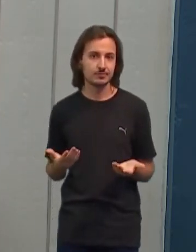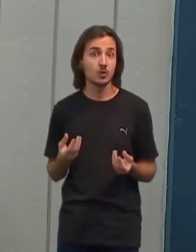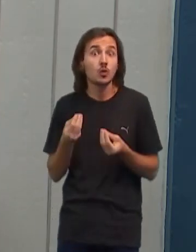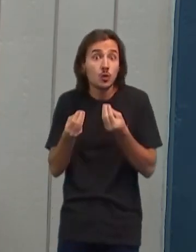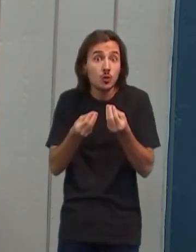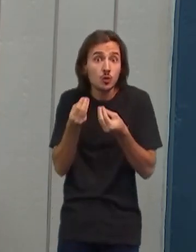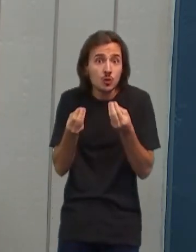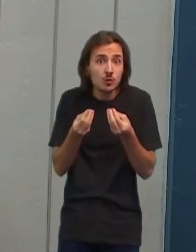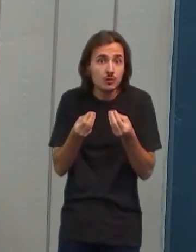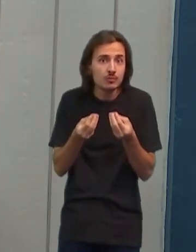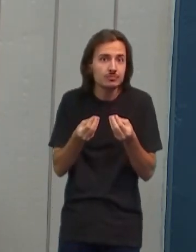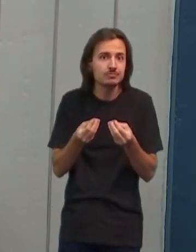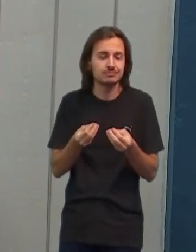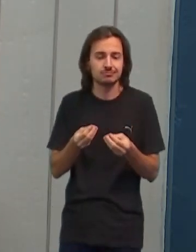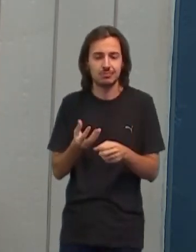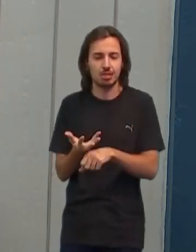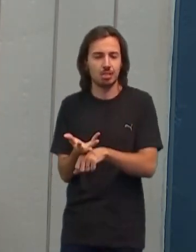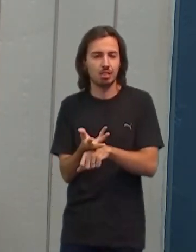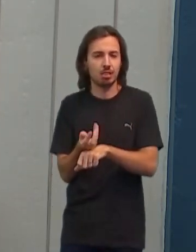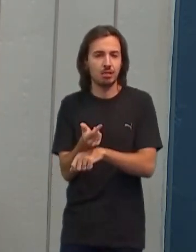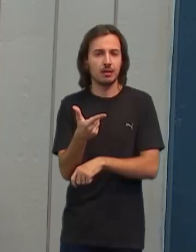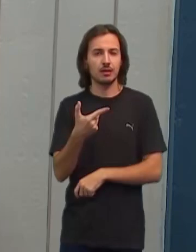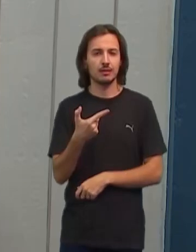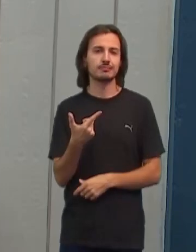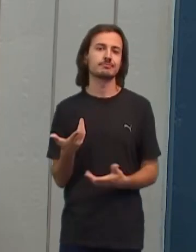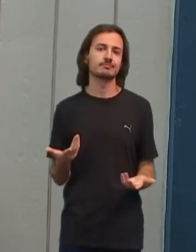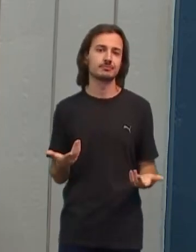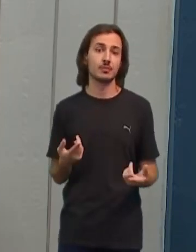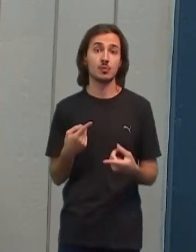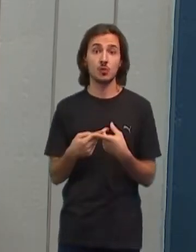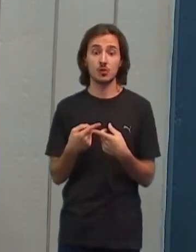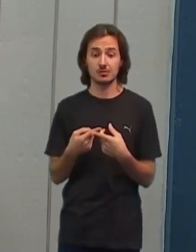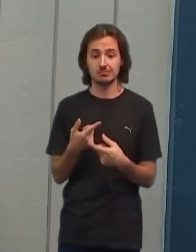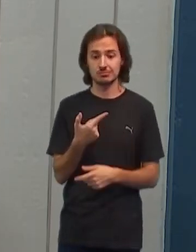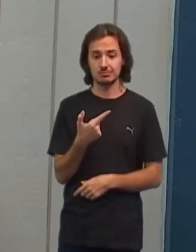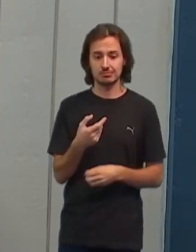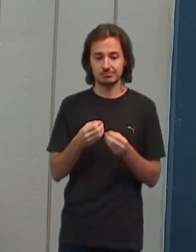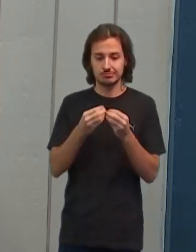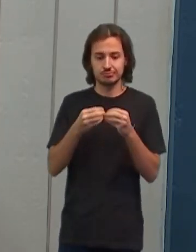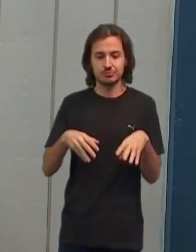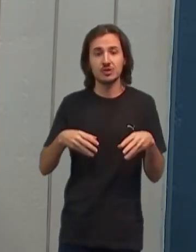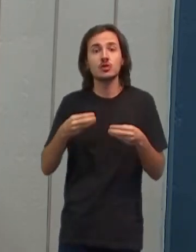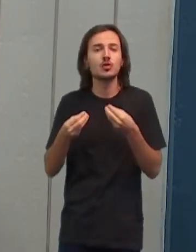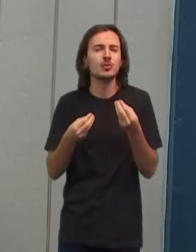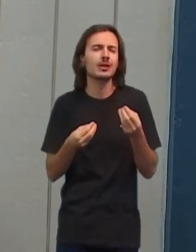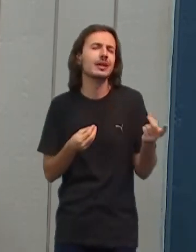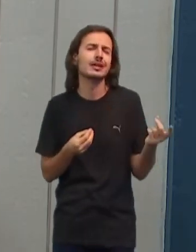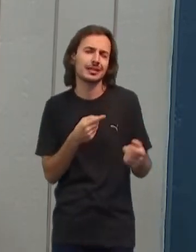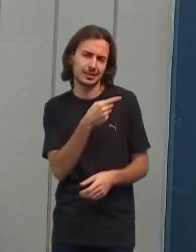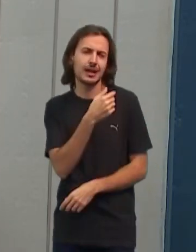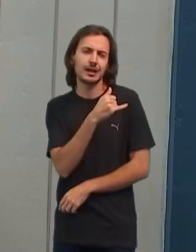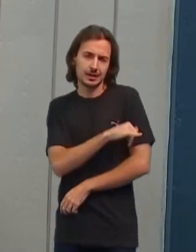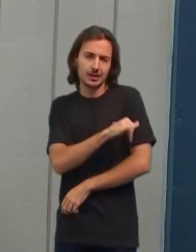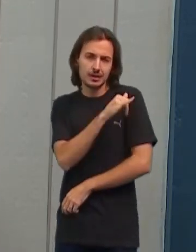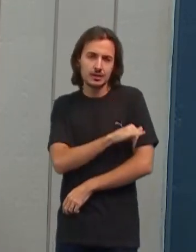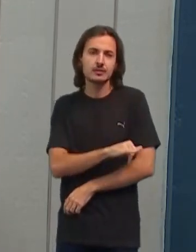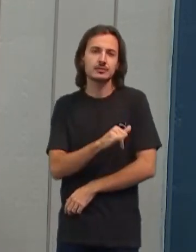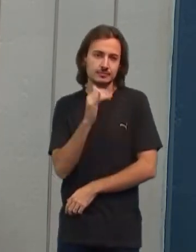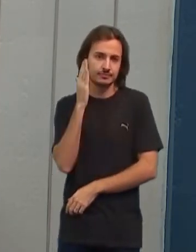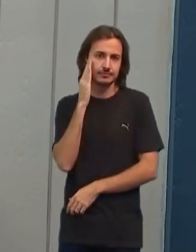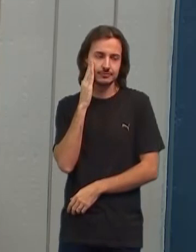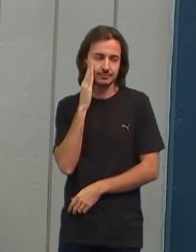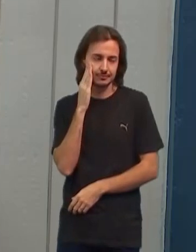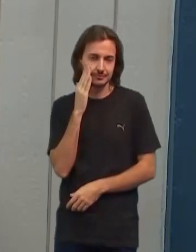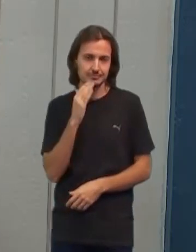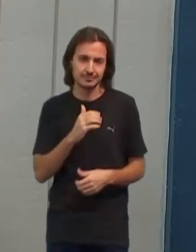na verdade, os que causam maior prejuízo ao nosso Brasil são aqueles lá no Rio de Janeiro, ao qual estão aliados a